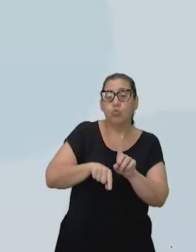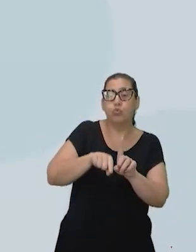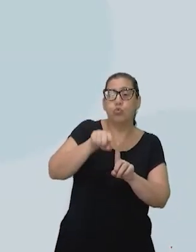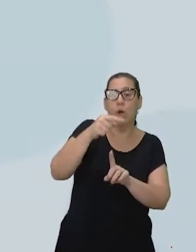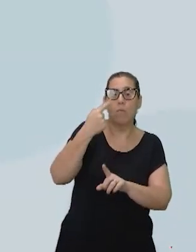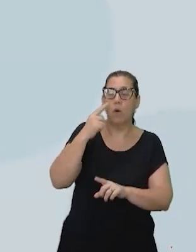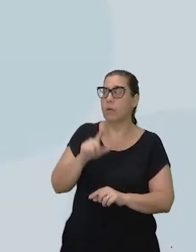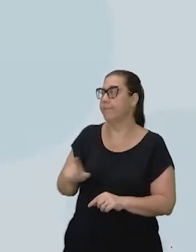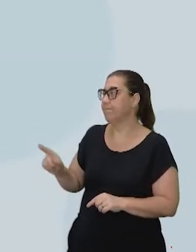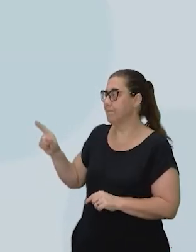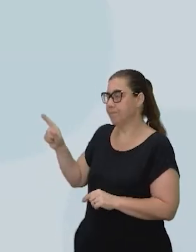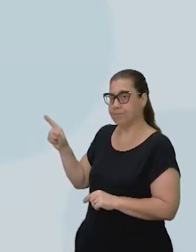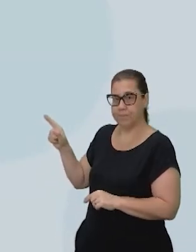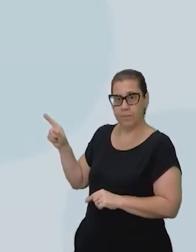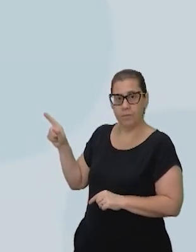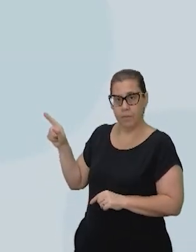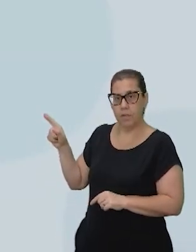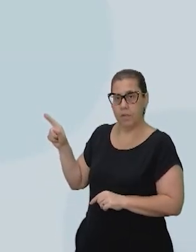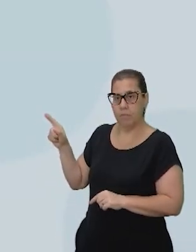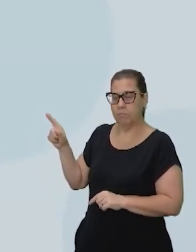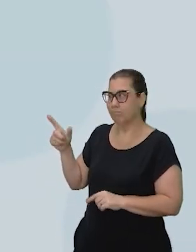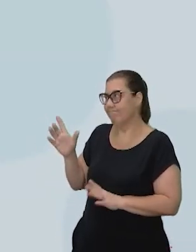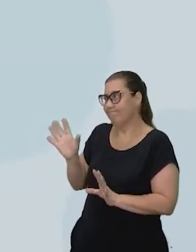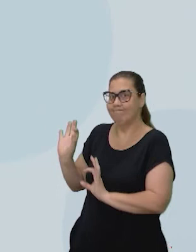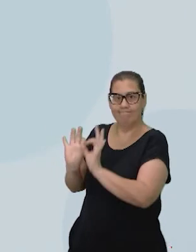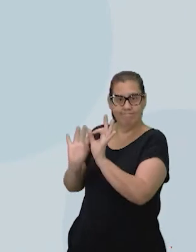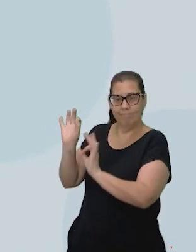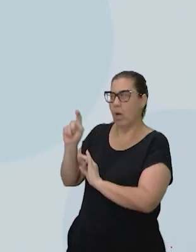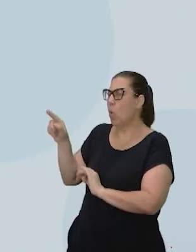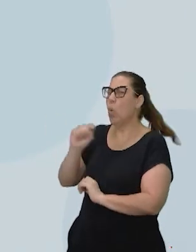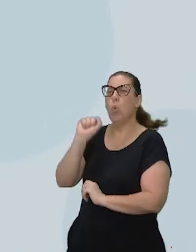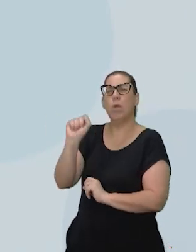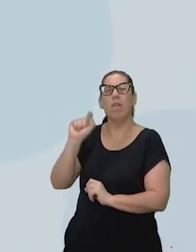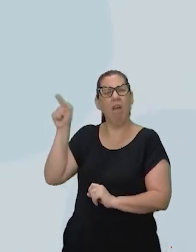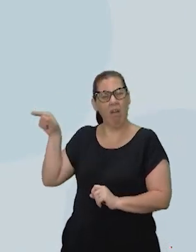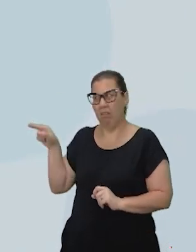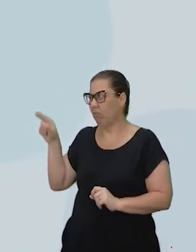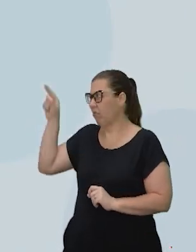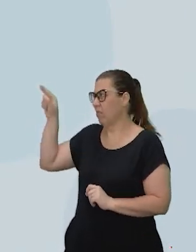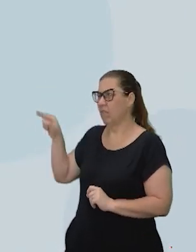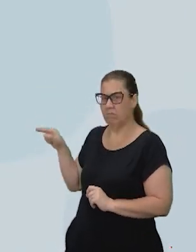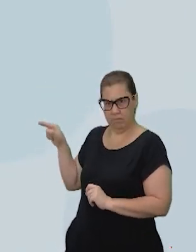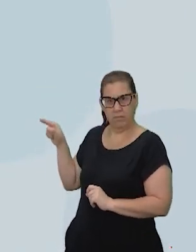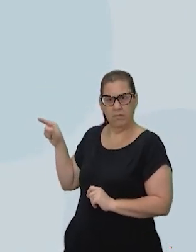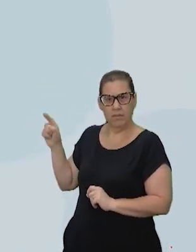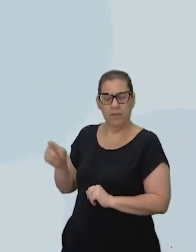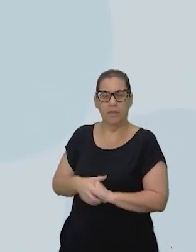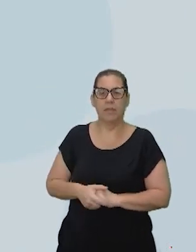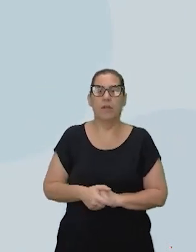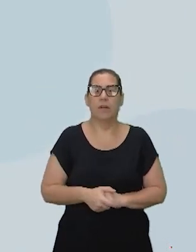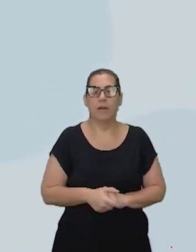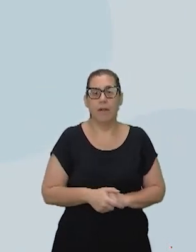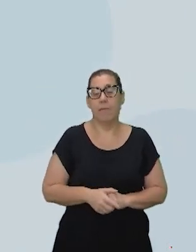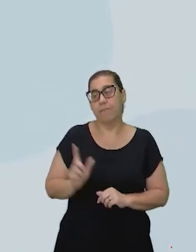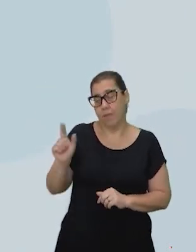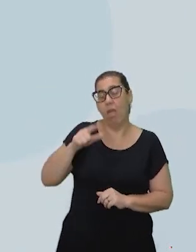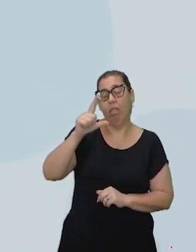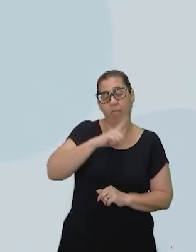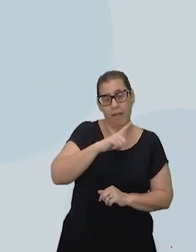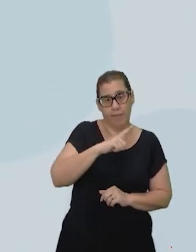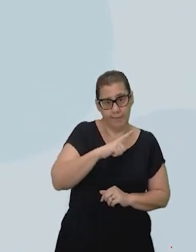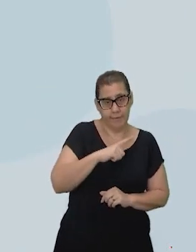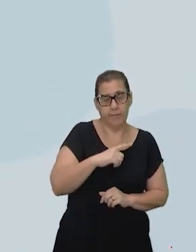nesse slide, um esquema do que é uma máquina térmica. Uma máquina térmica ela